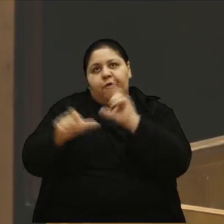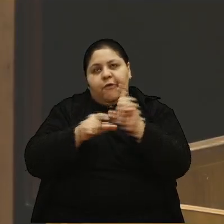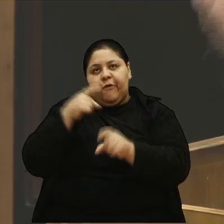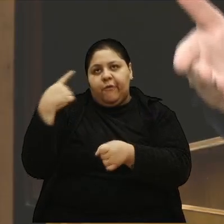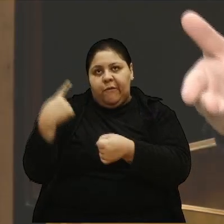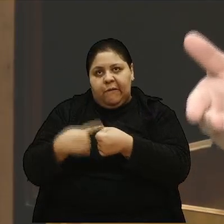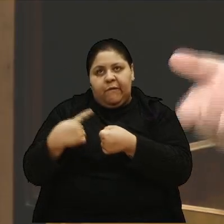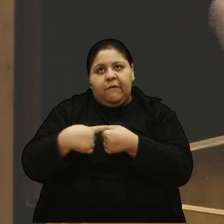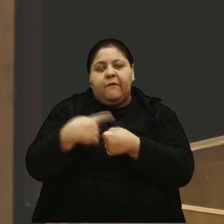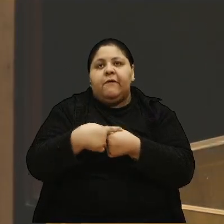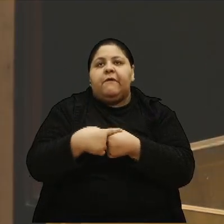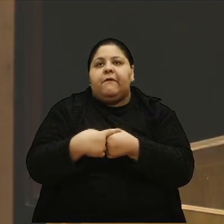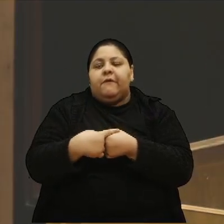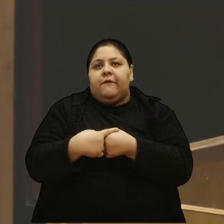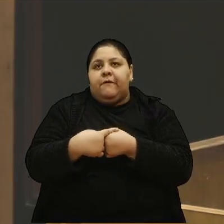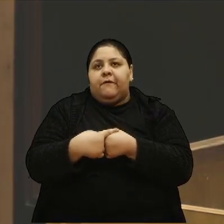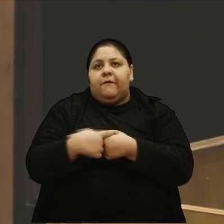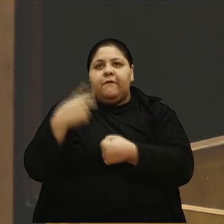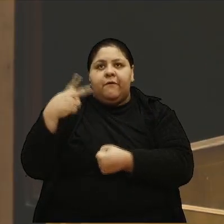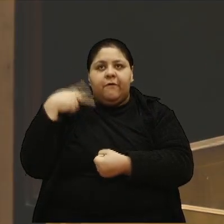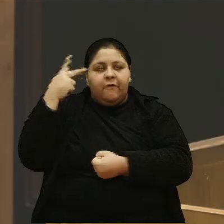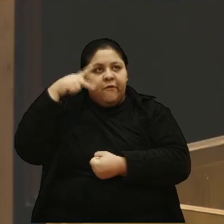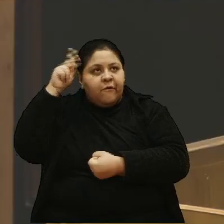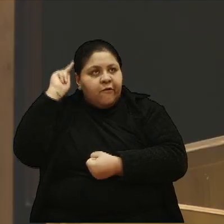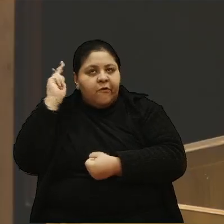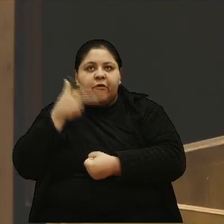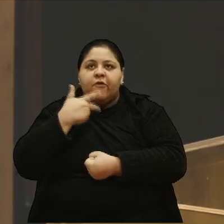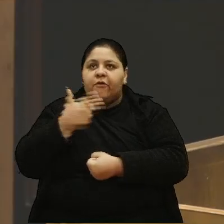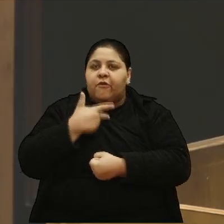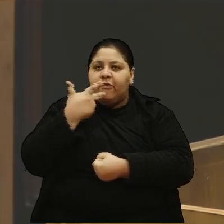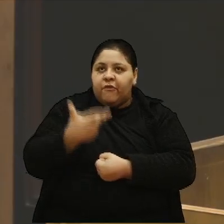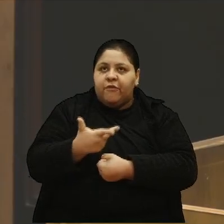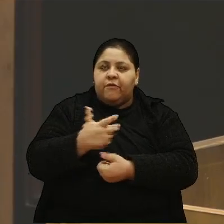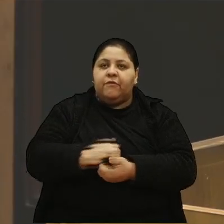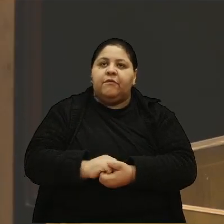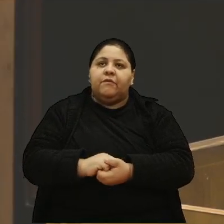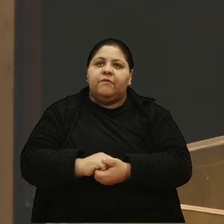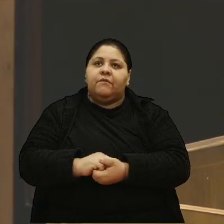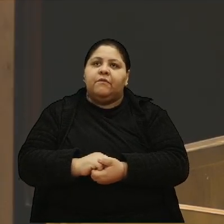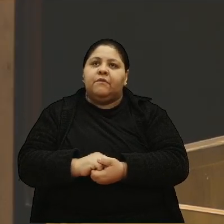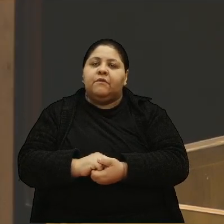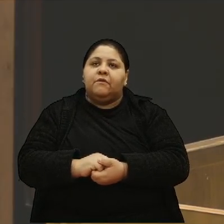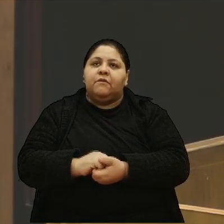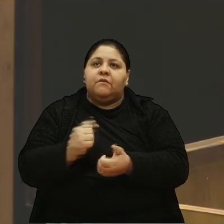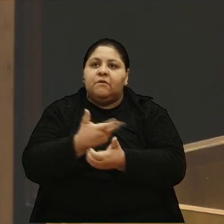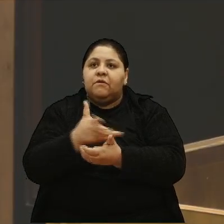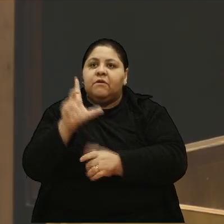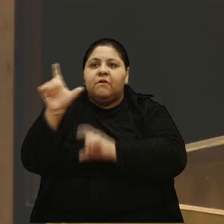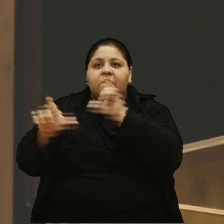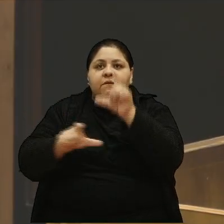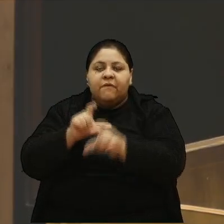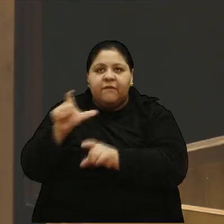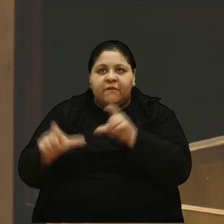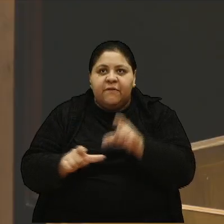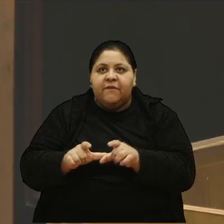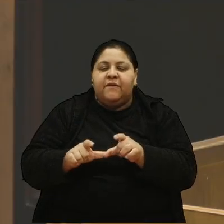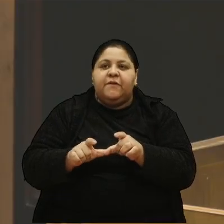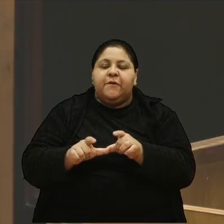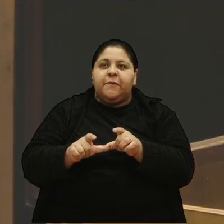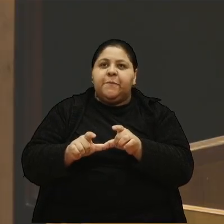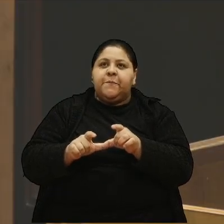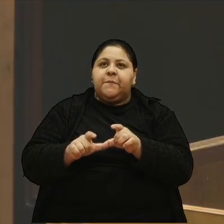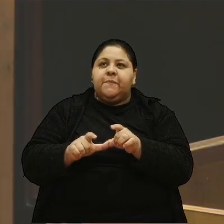cidade, especialmente, e aí, vereador Iago, faço aquela citação que o senhor mencionou antes, dado a quantidade de pessoas que migraram a Caxias do Sul,